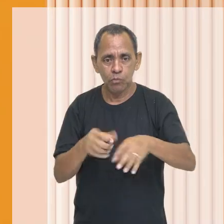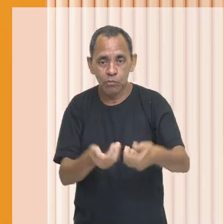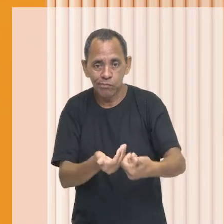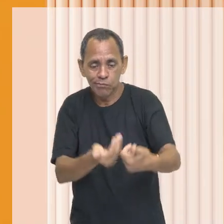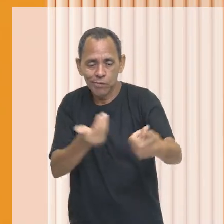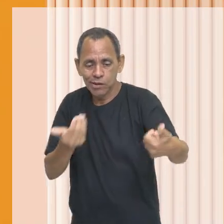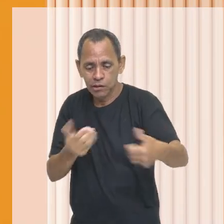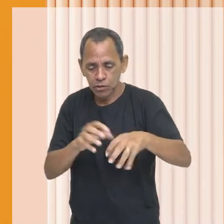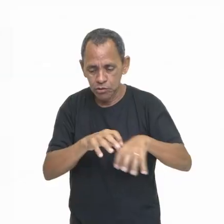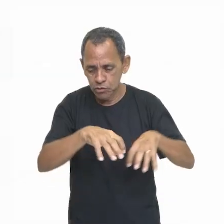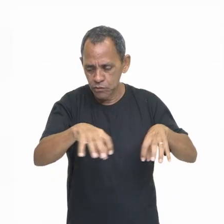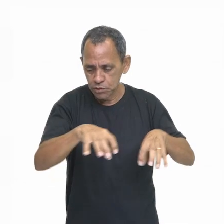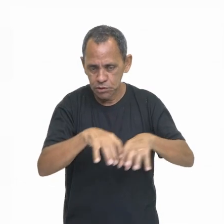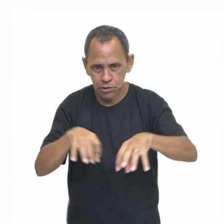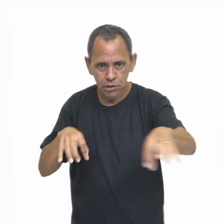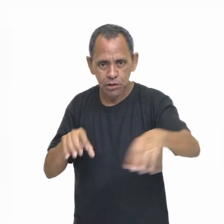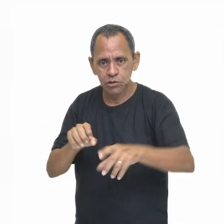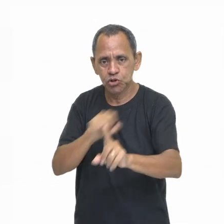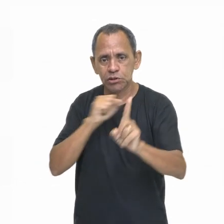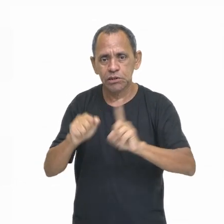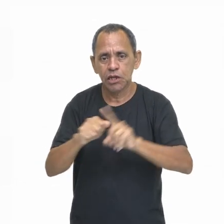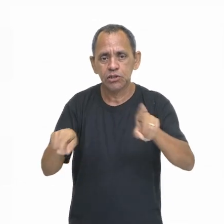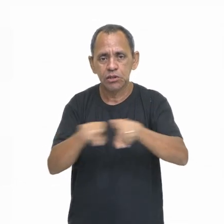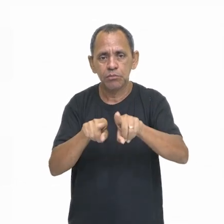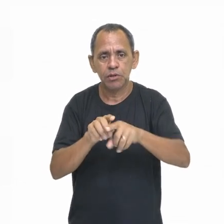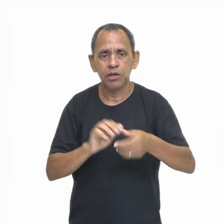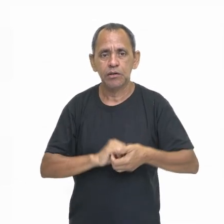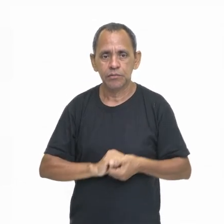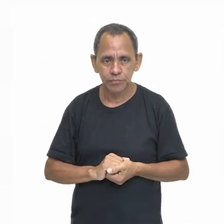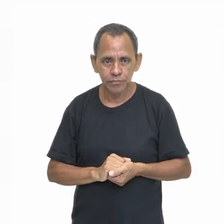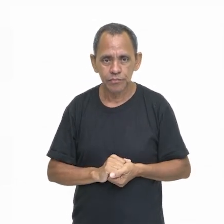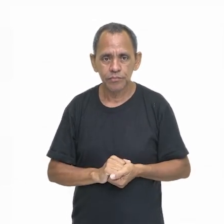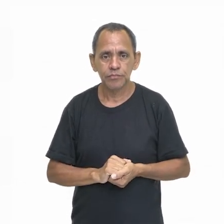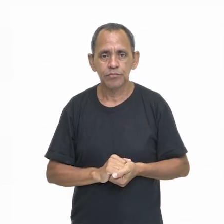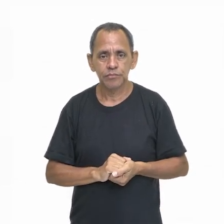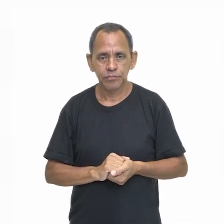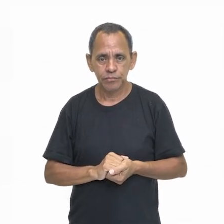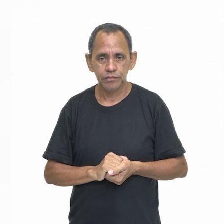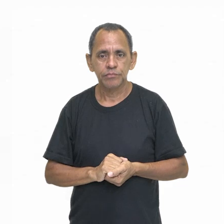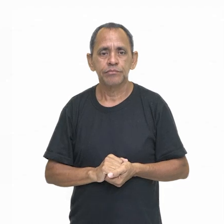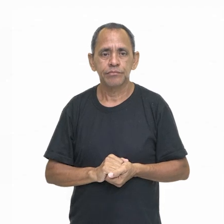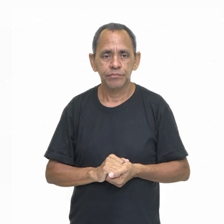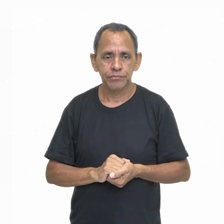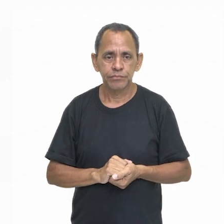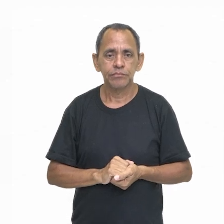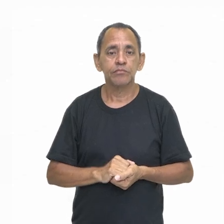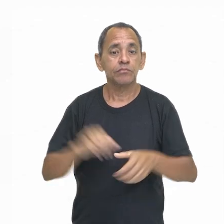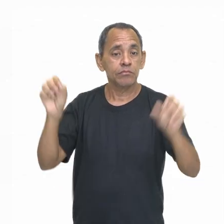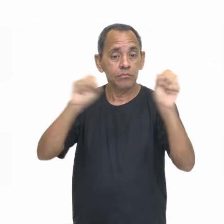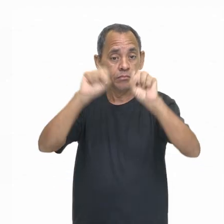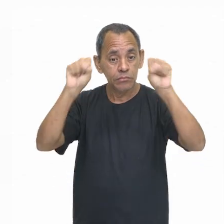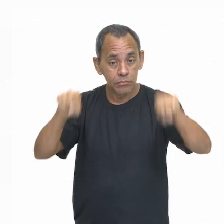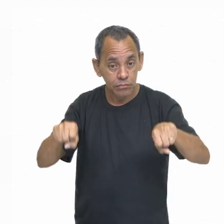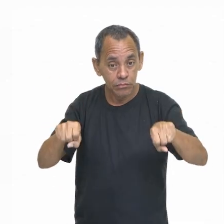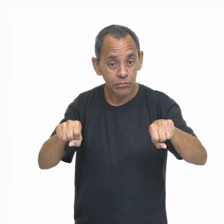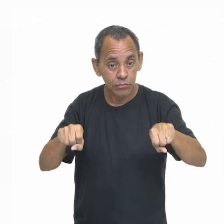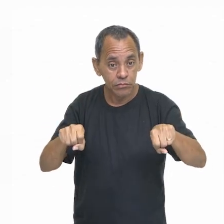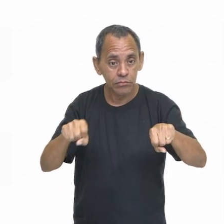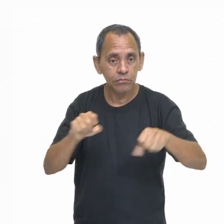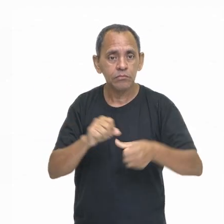Tá bom? Olha só, o sistema de castas ele é um elemento fundamental da sociedade indiana e que